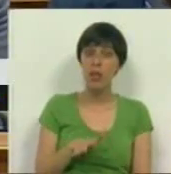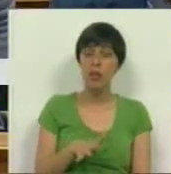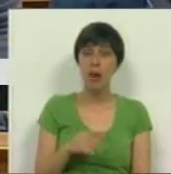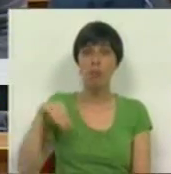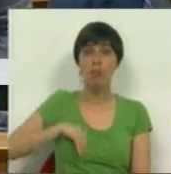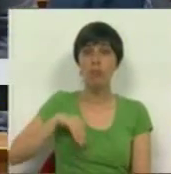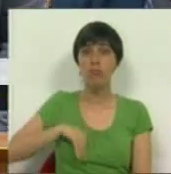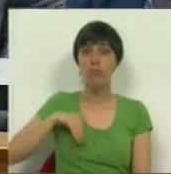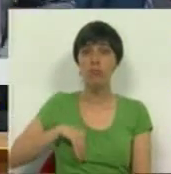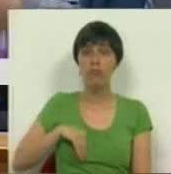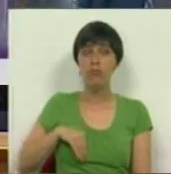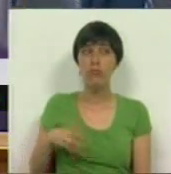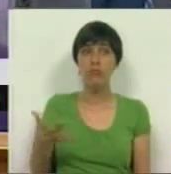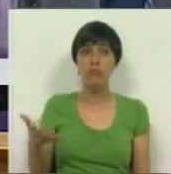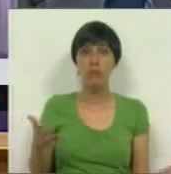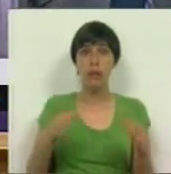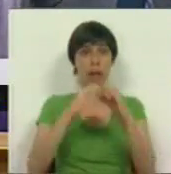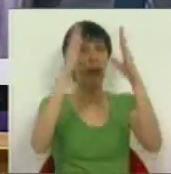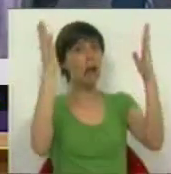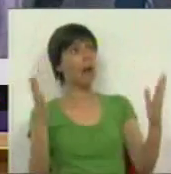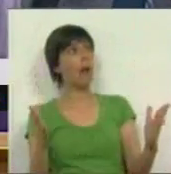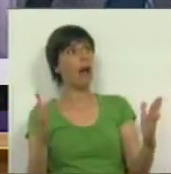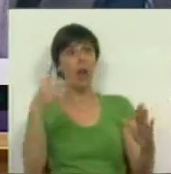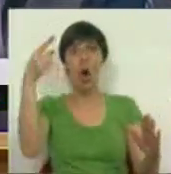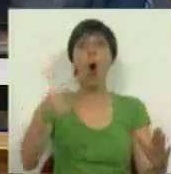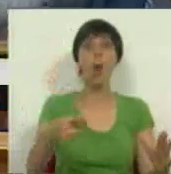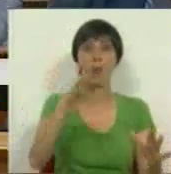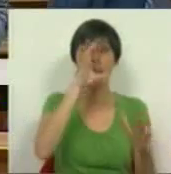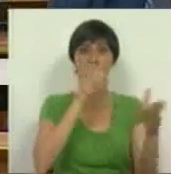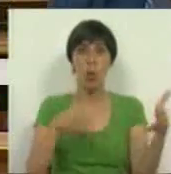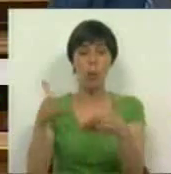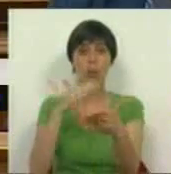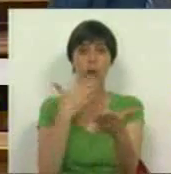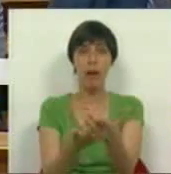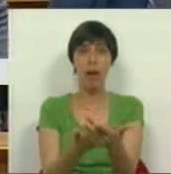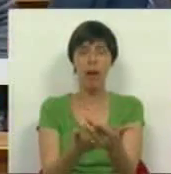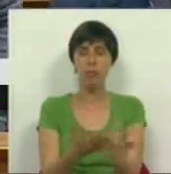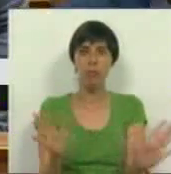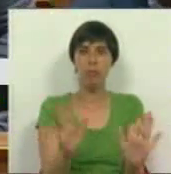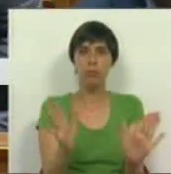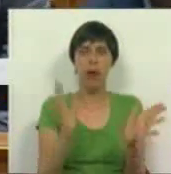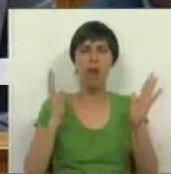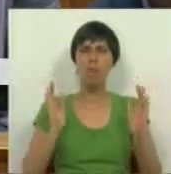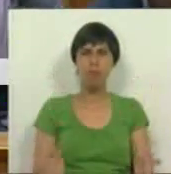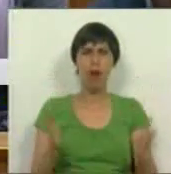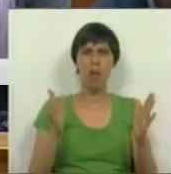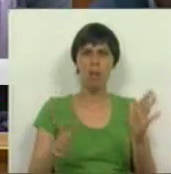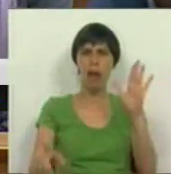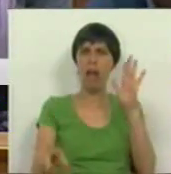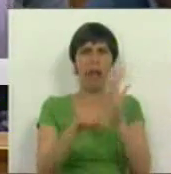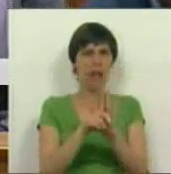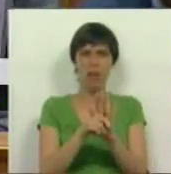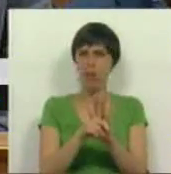das remunerações da casa que têm a obrigação de governar. Não precisam de nenhuma